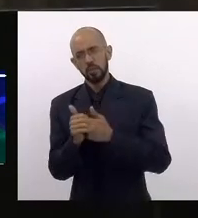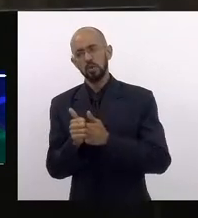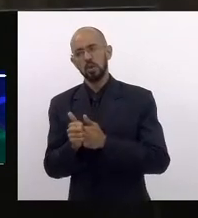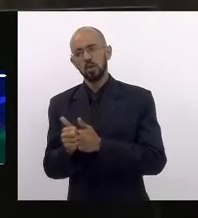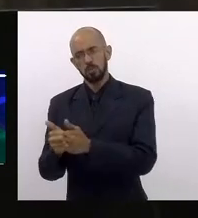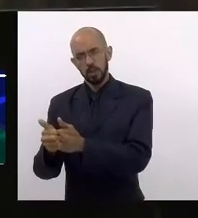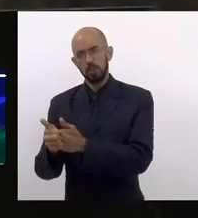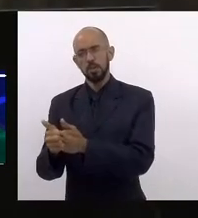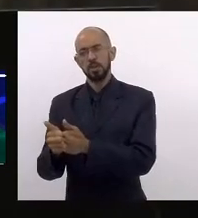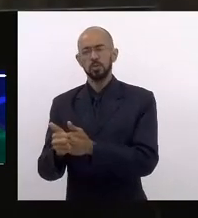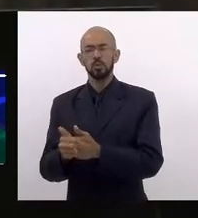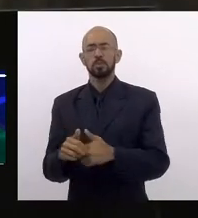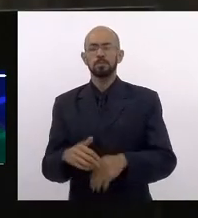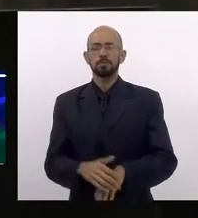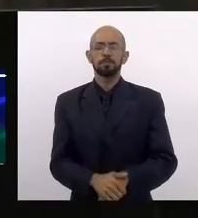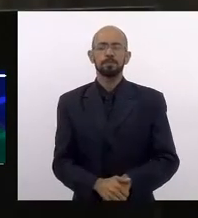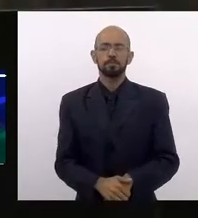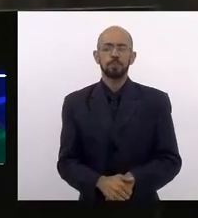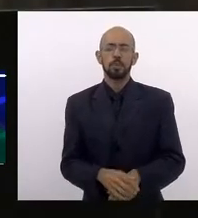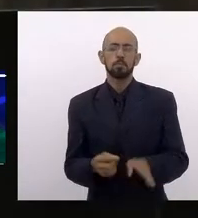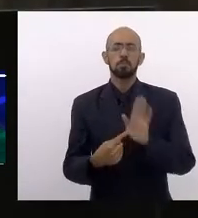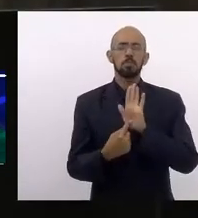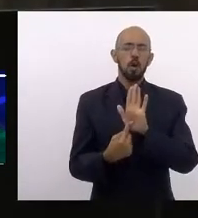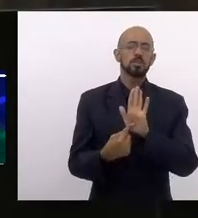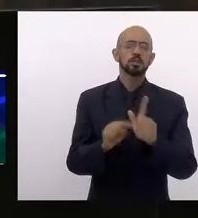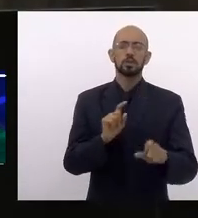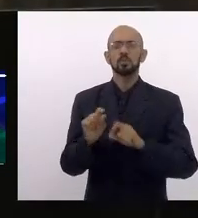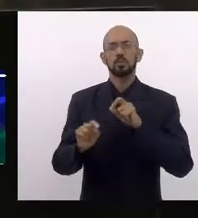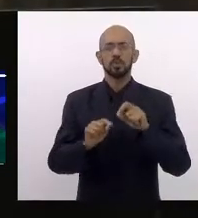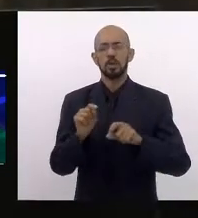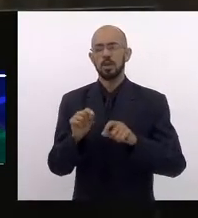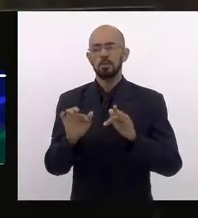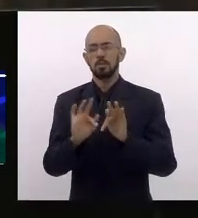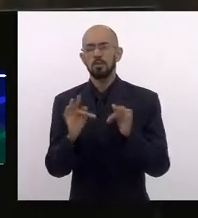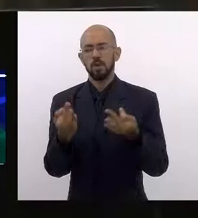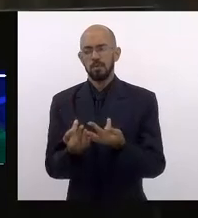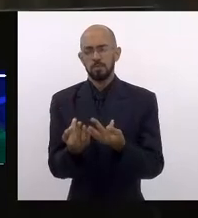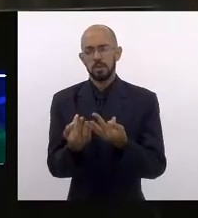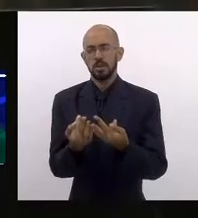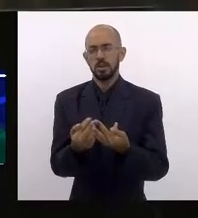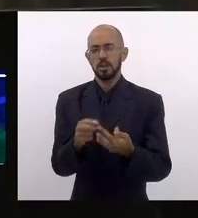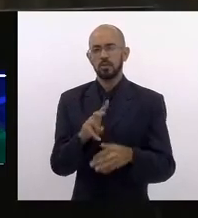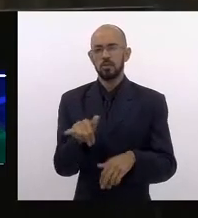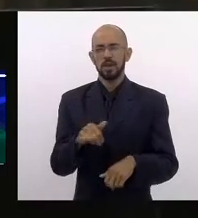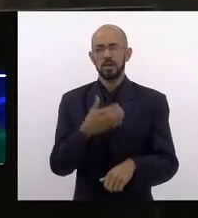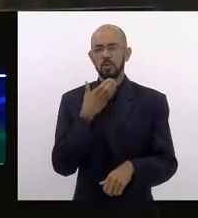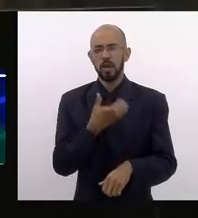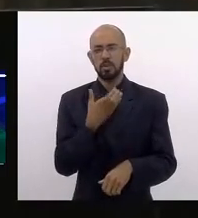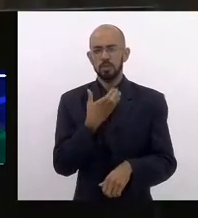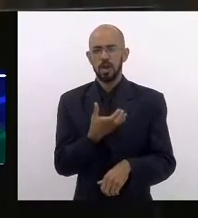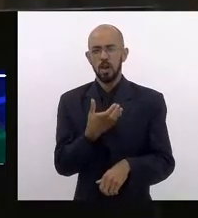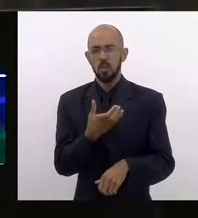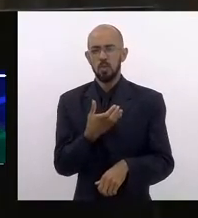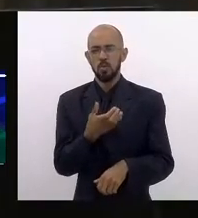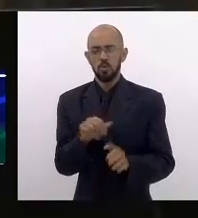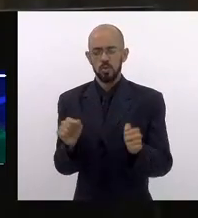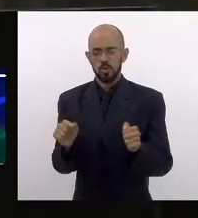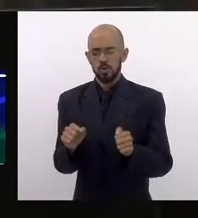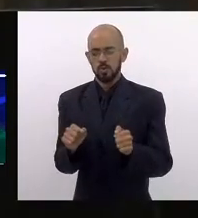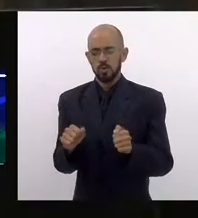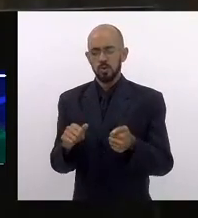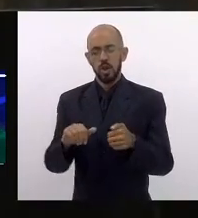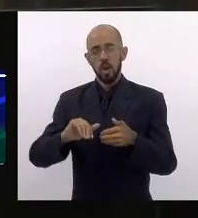toda a situação, revela mais uma família que passará o Natal sem o seu ente